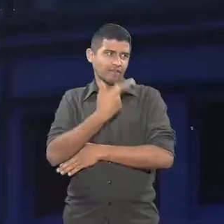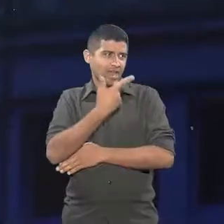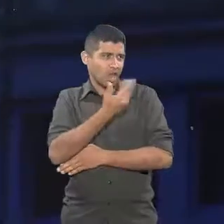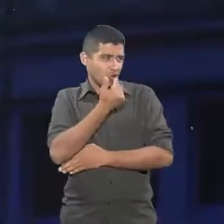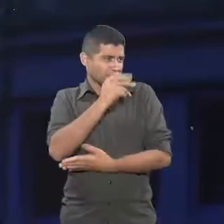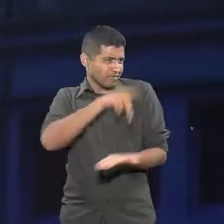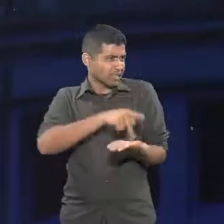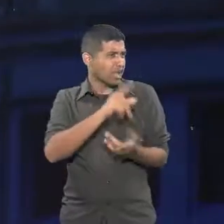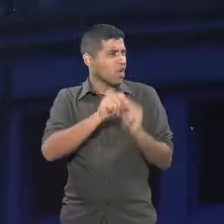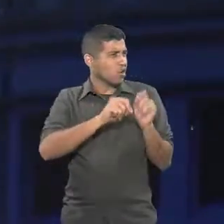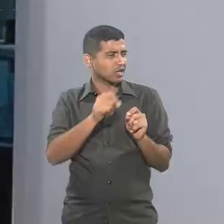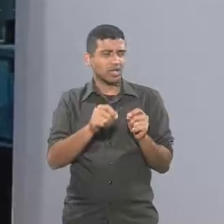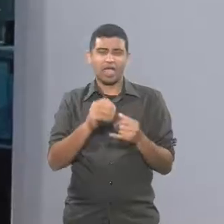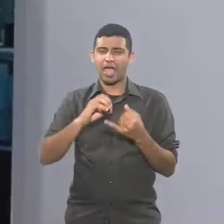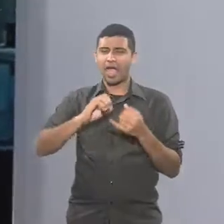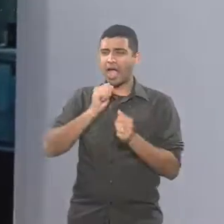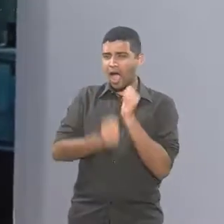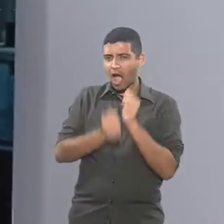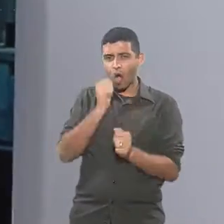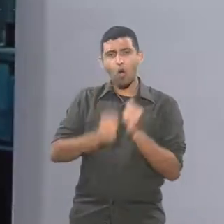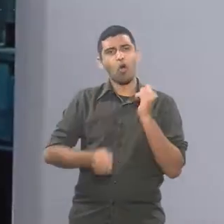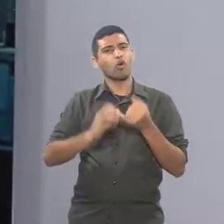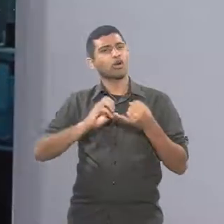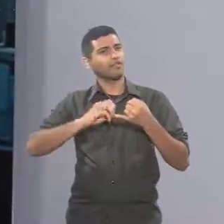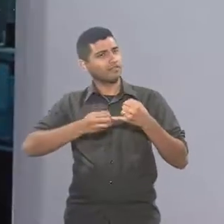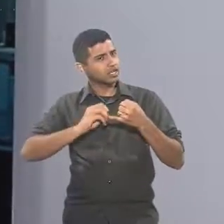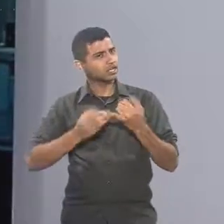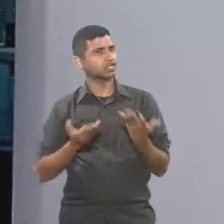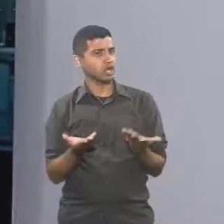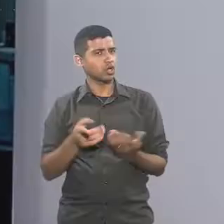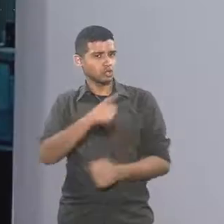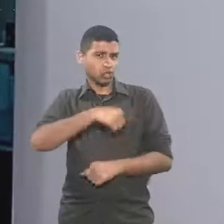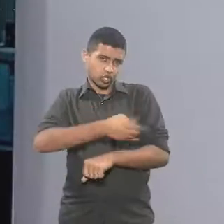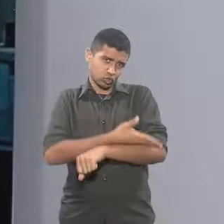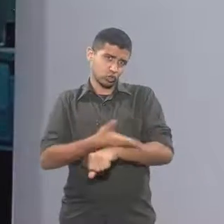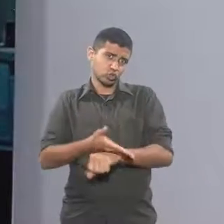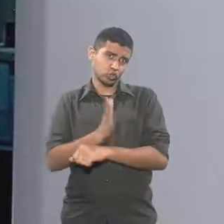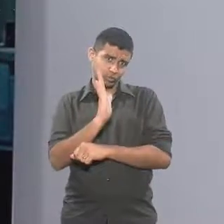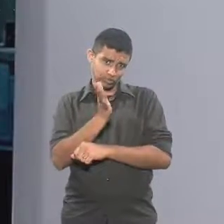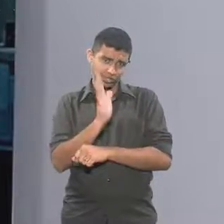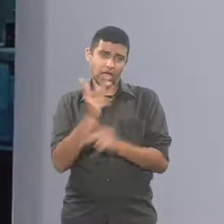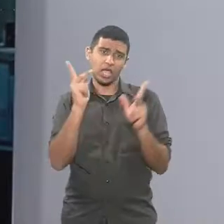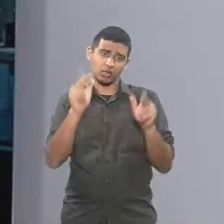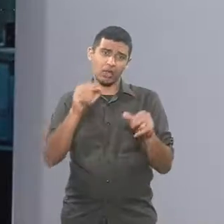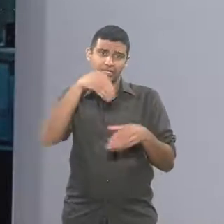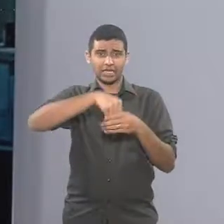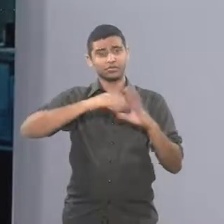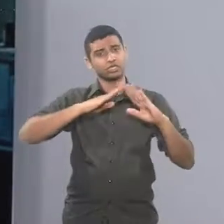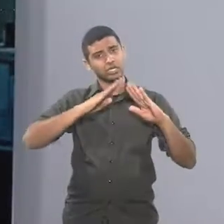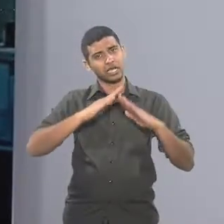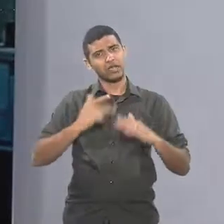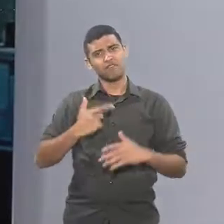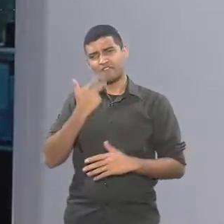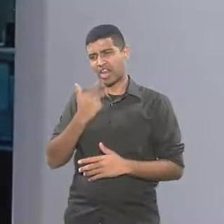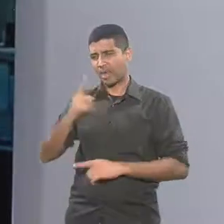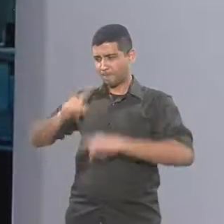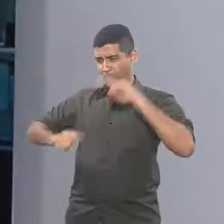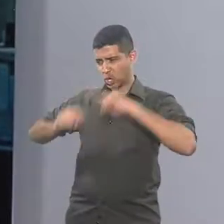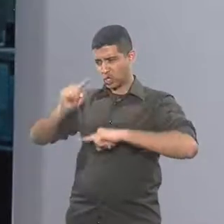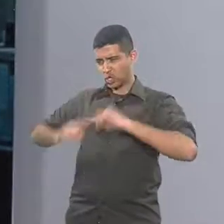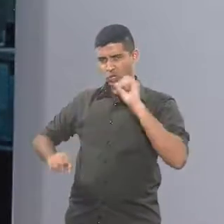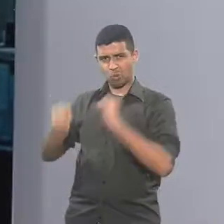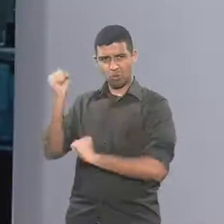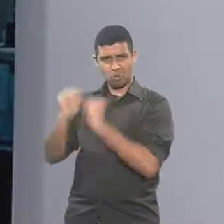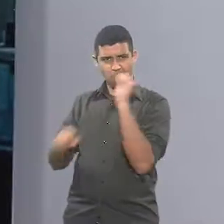verdade. Comida de verdade é o arroz, é o feijão, é a comida que a gente costuma fazer dentro de casa e não o produto industrializado